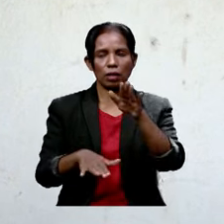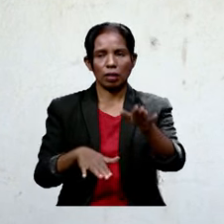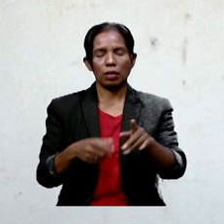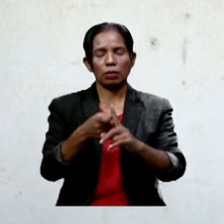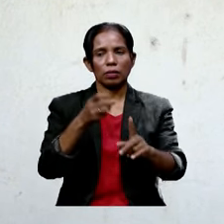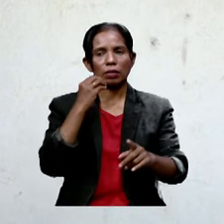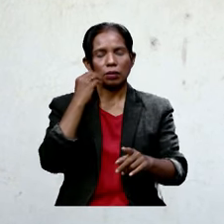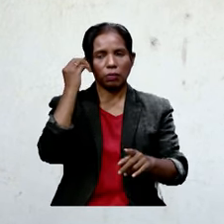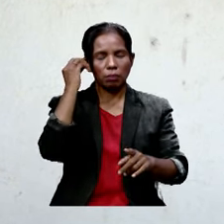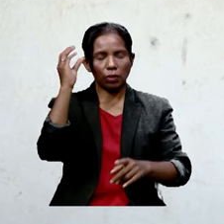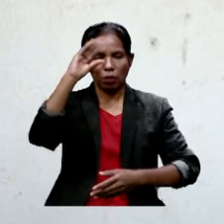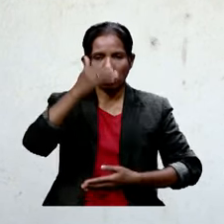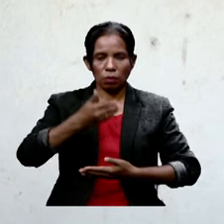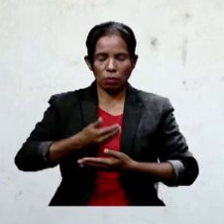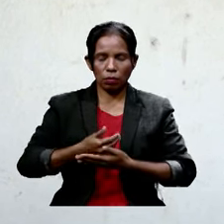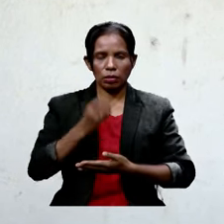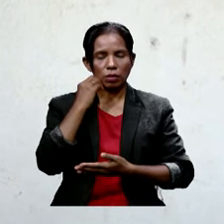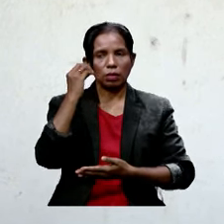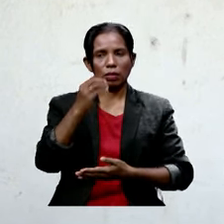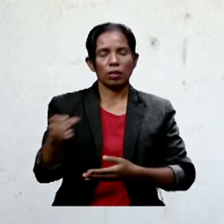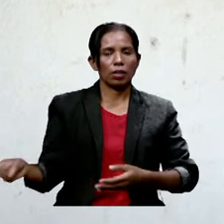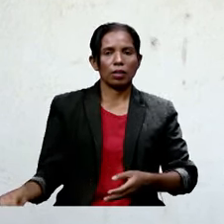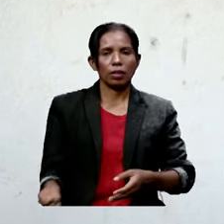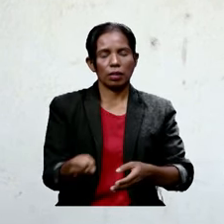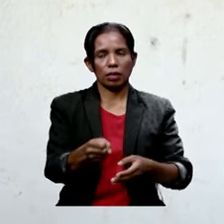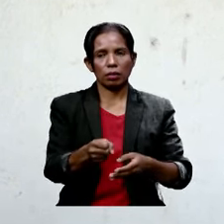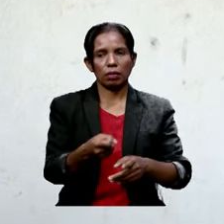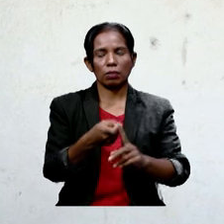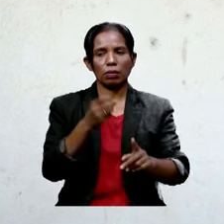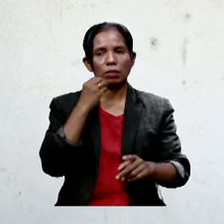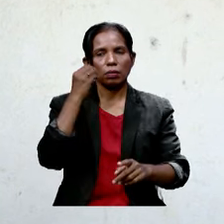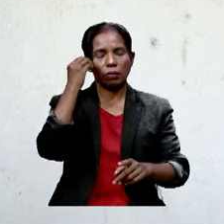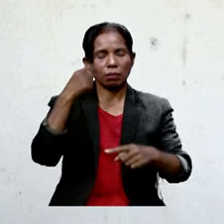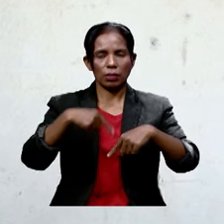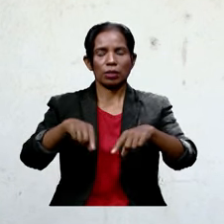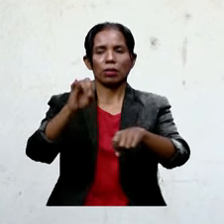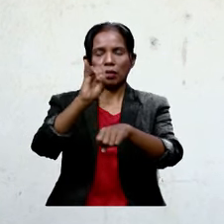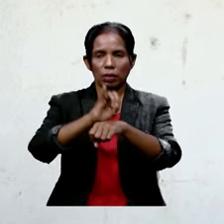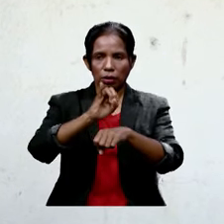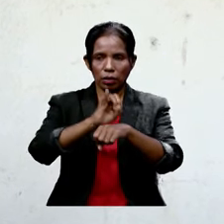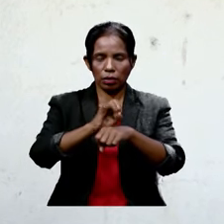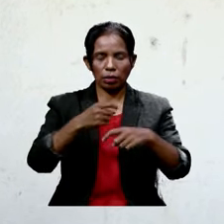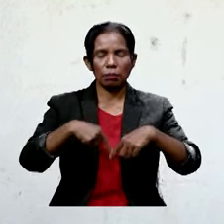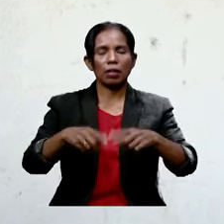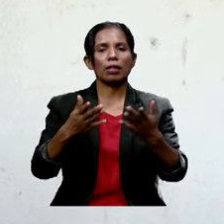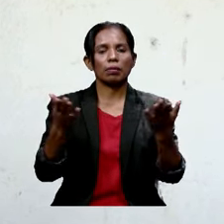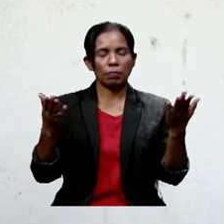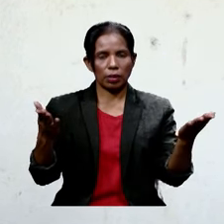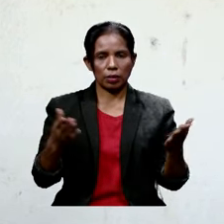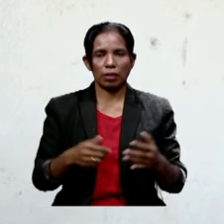uma kos ne uma ne de online ya dada de kos sine uma bato igreja mriam bane be Florinda bane be